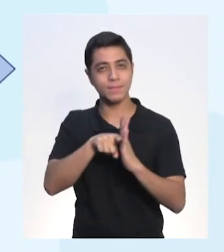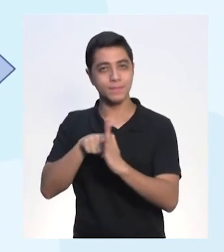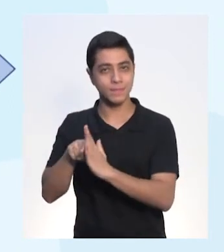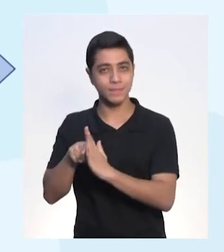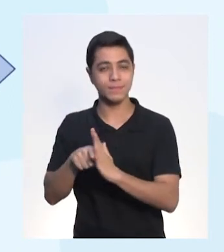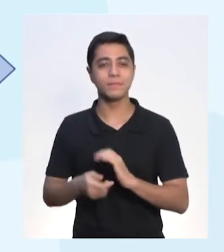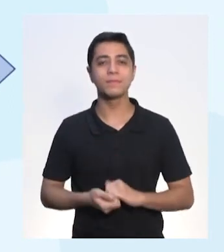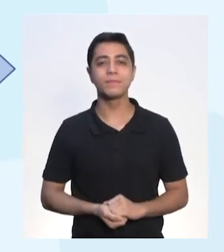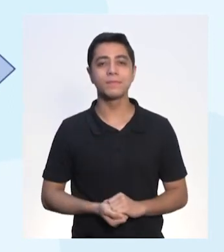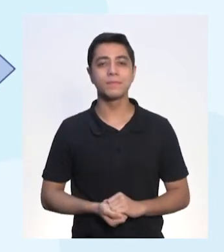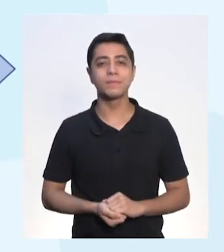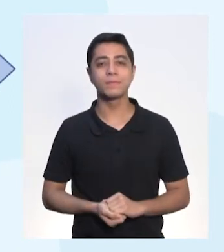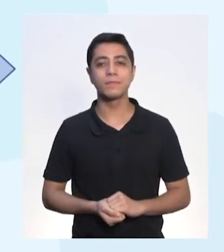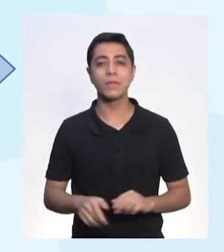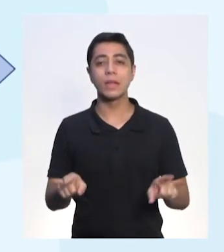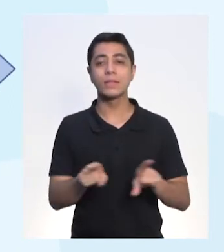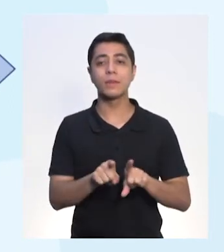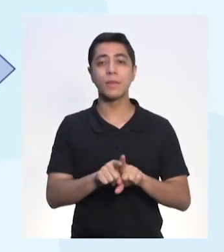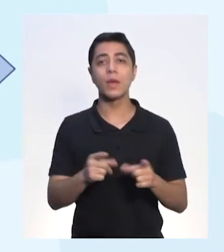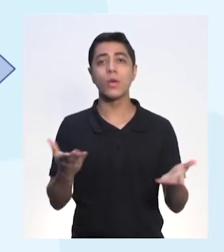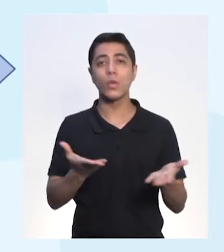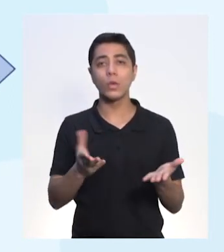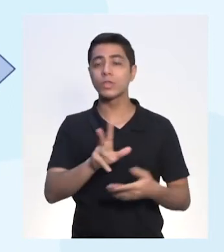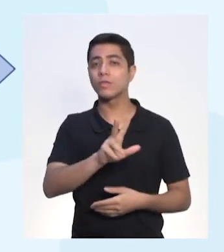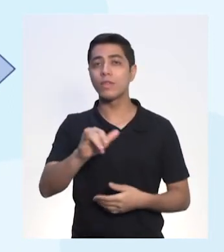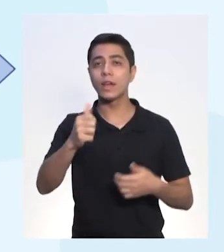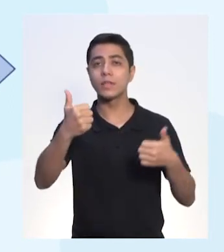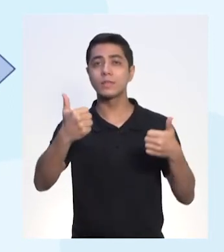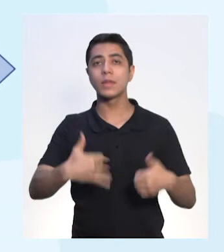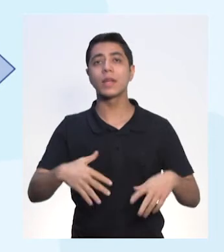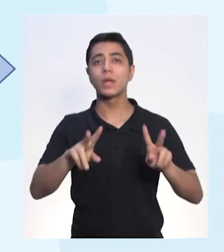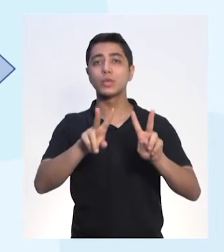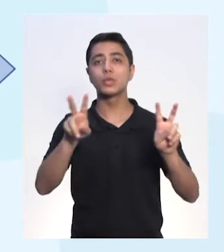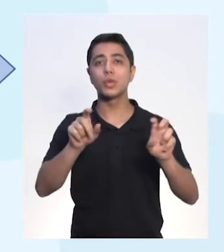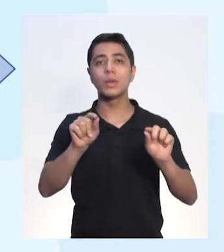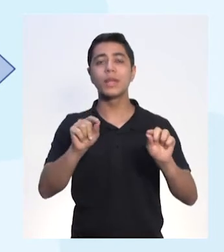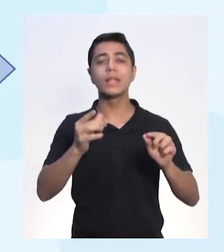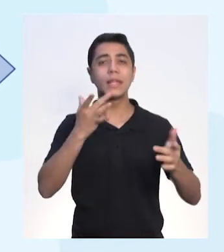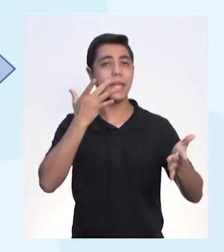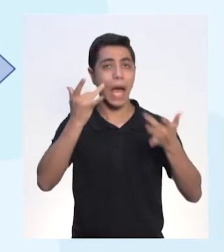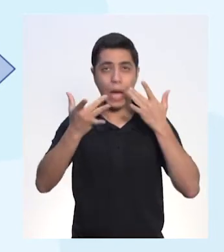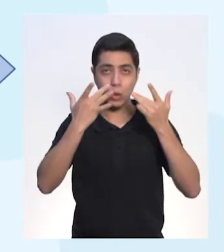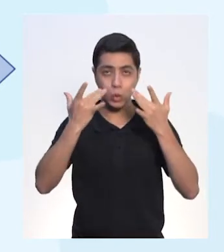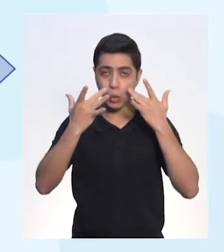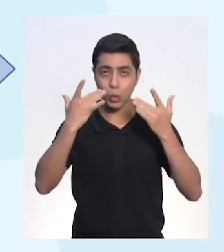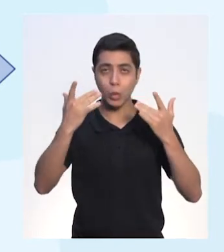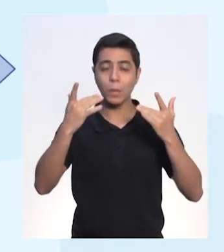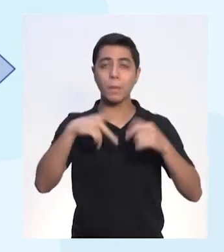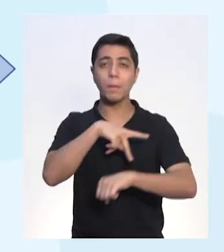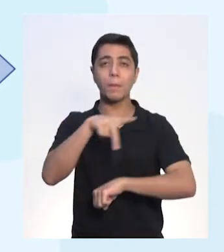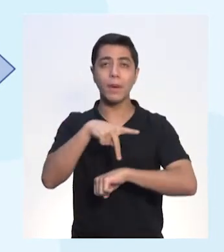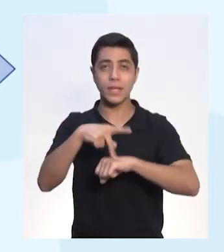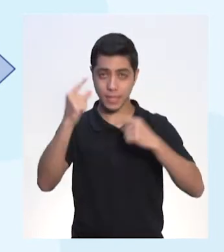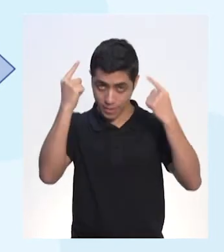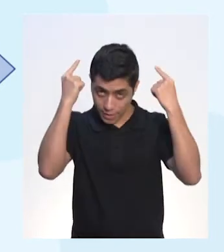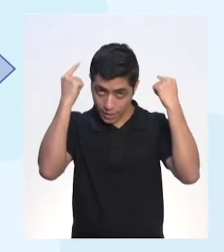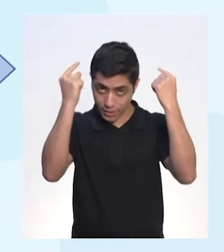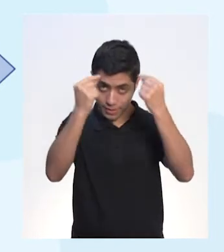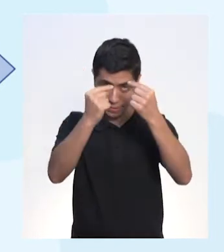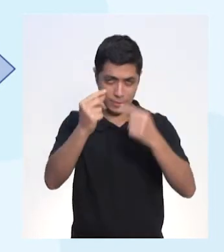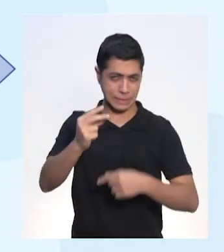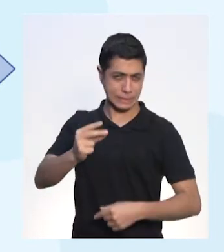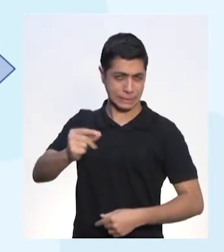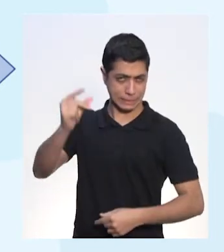Como objetos de conhecimento, hoje nós vamos falar um pouquinho do teatro da antiguidade clássica grega, as variações